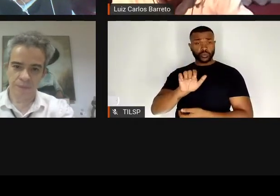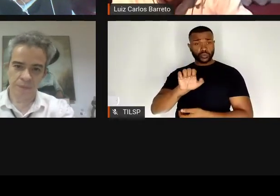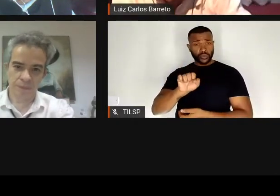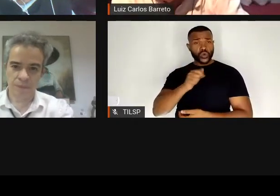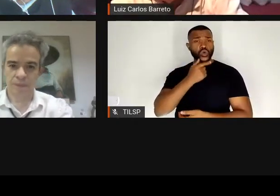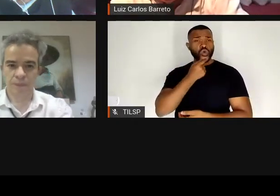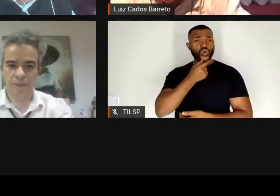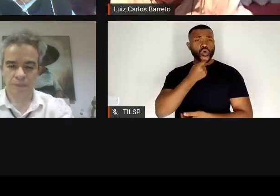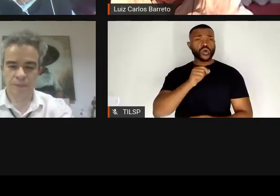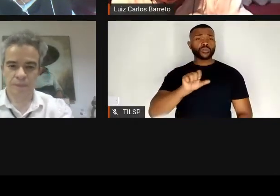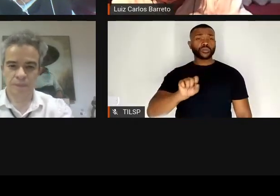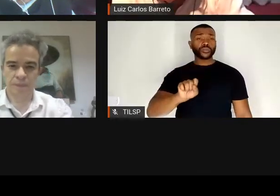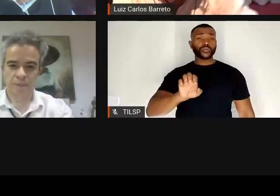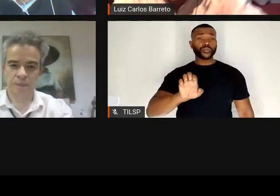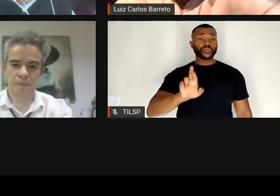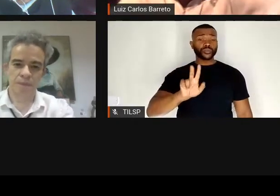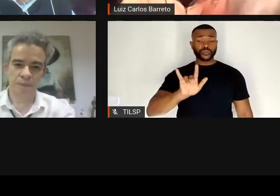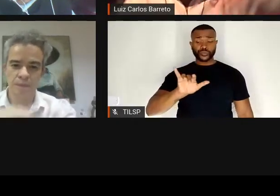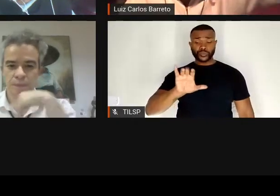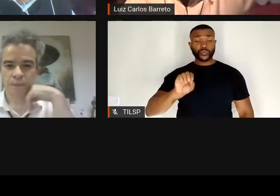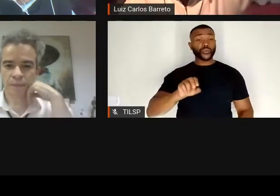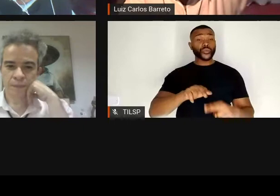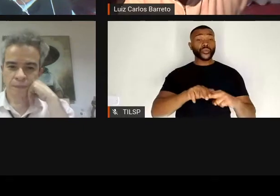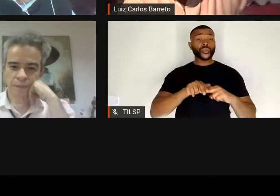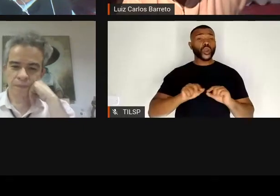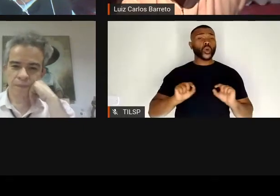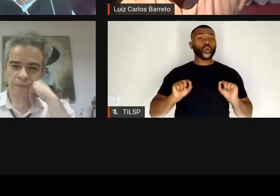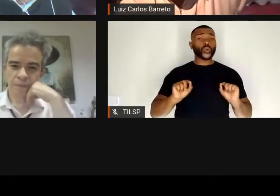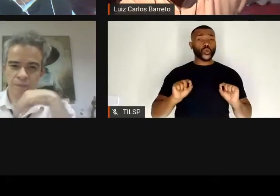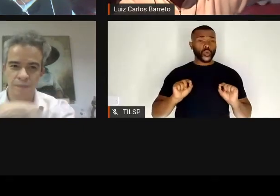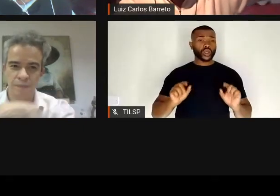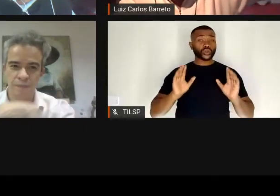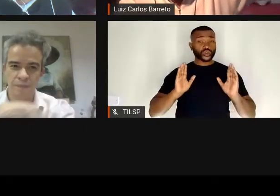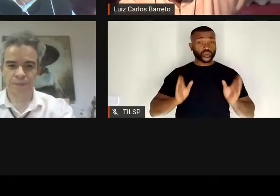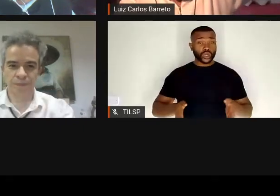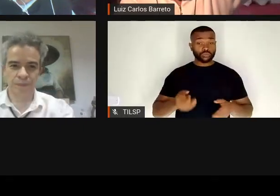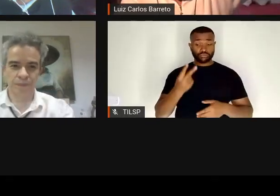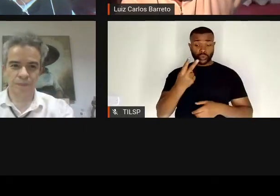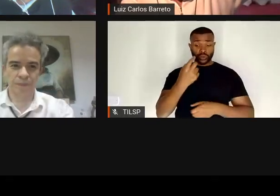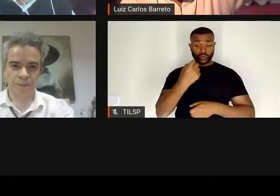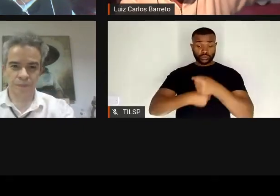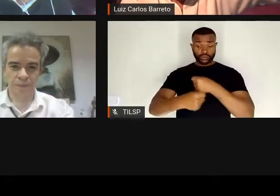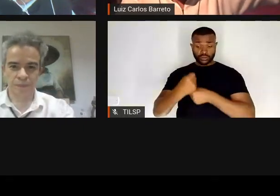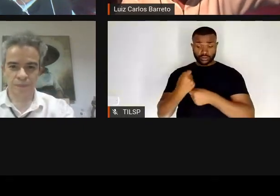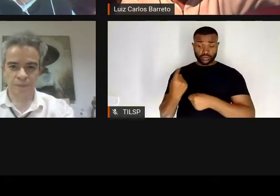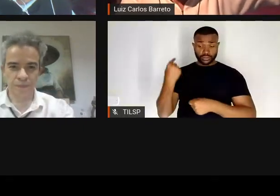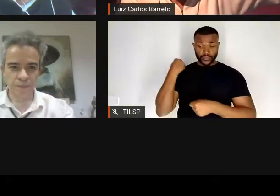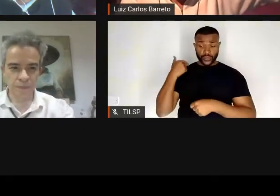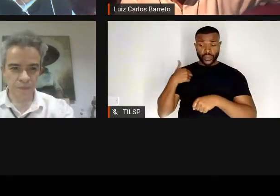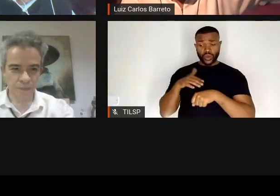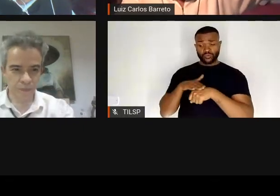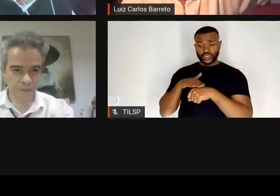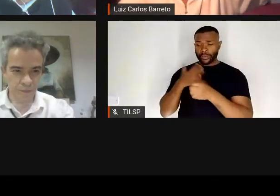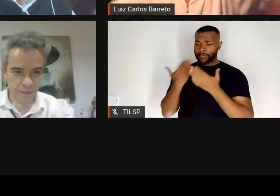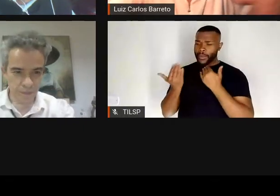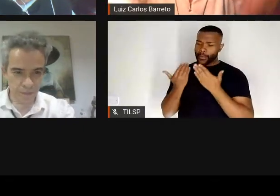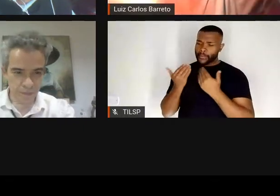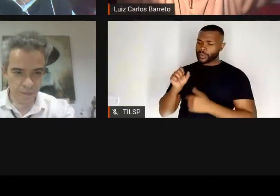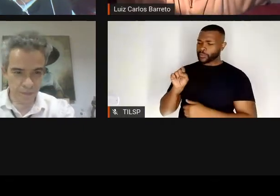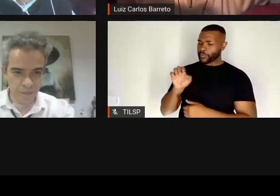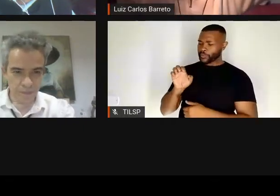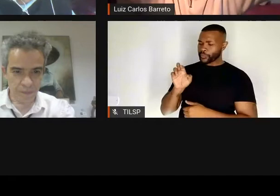esse empreendimento. Aliás, há 2 anos atrás, eu conversando com o Sérgio, eu falei